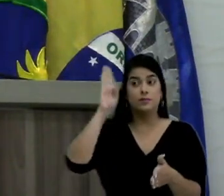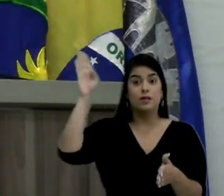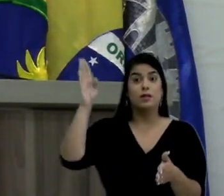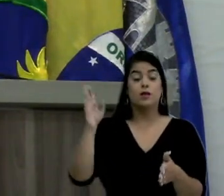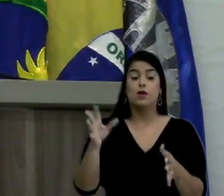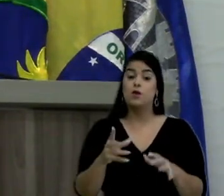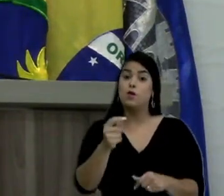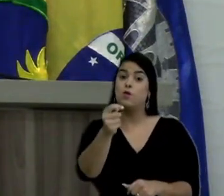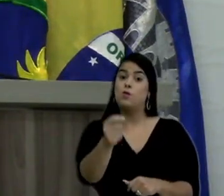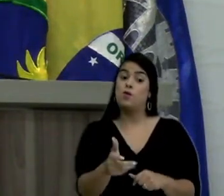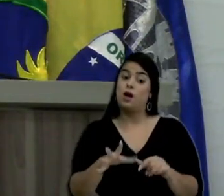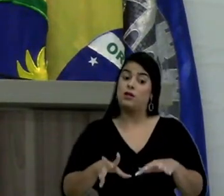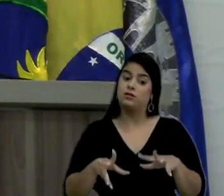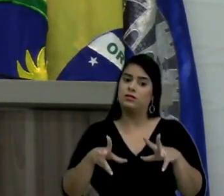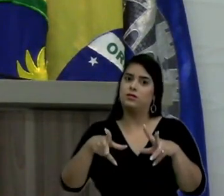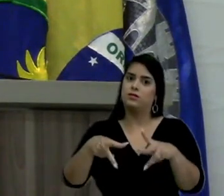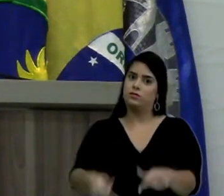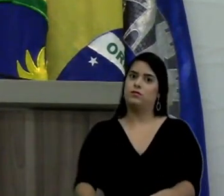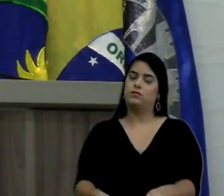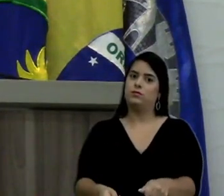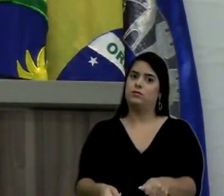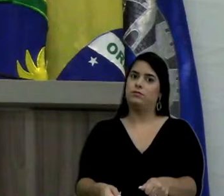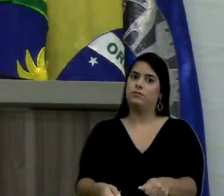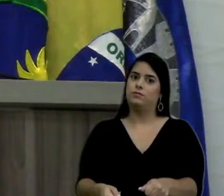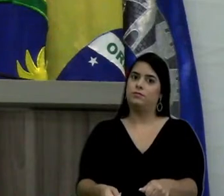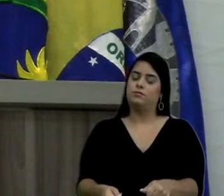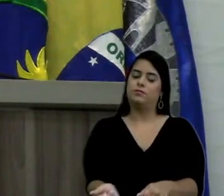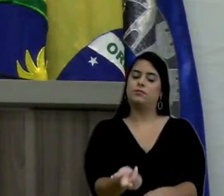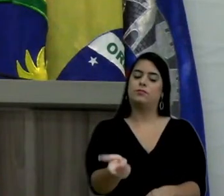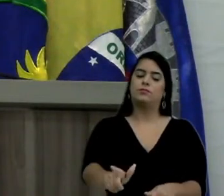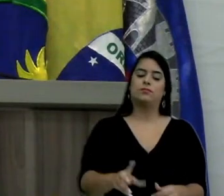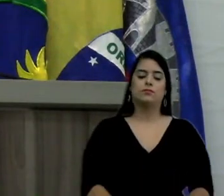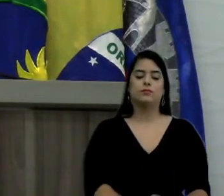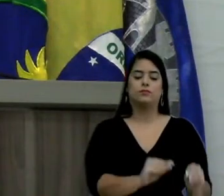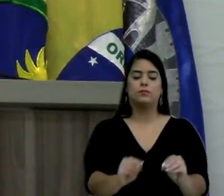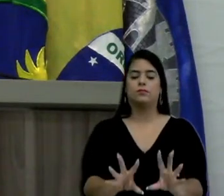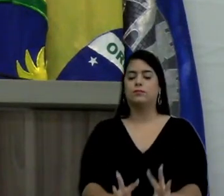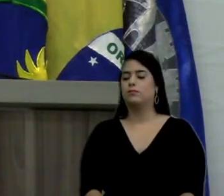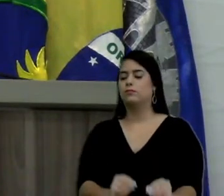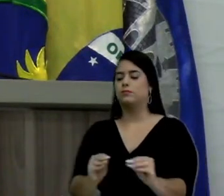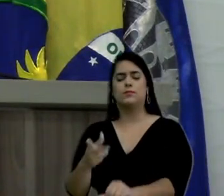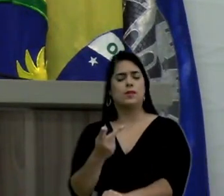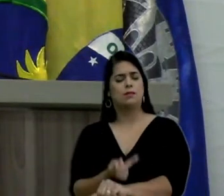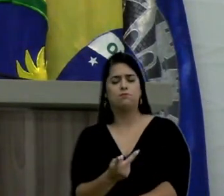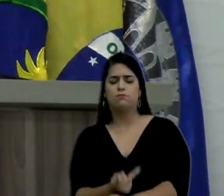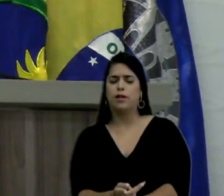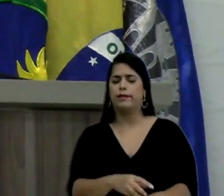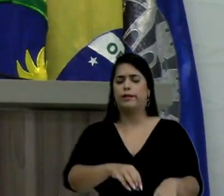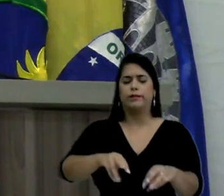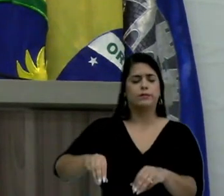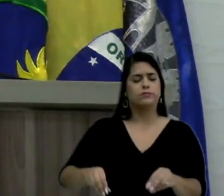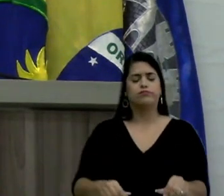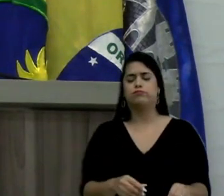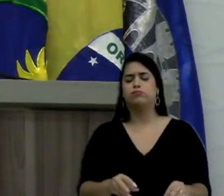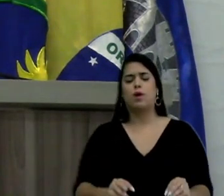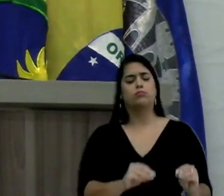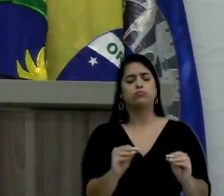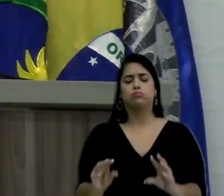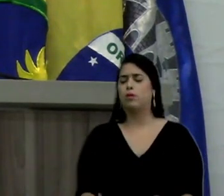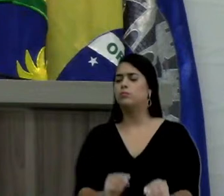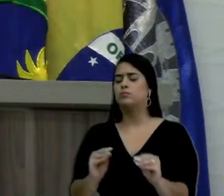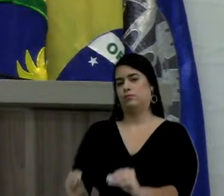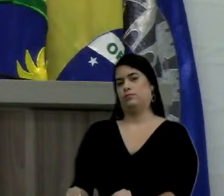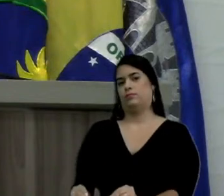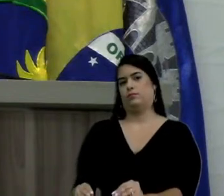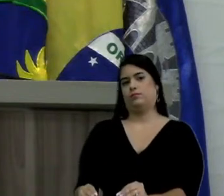todas foi colocada material e tem muito mais coisa para se fazer e vai sendo feita a